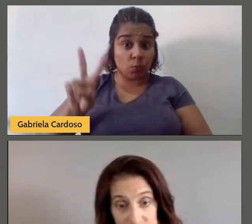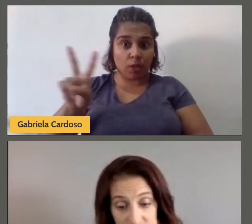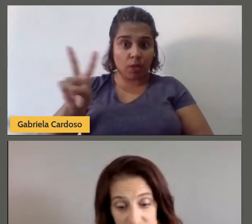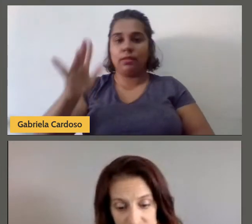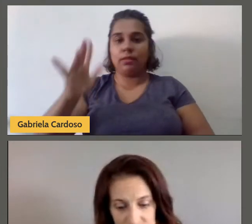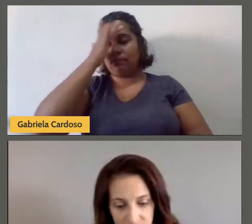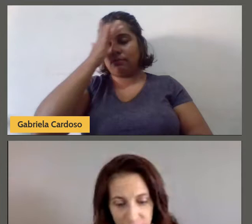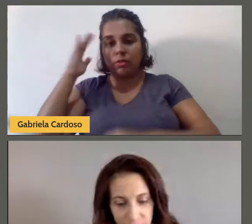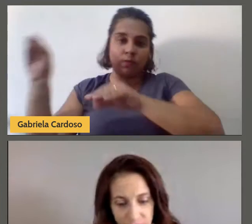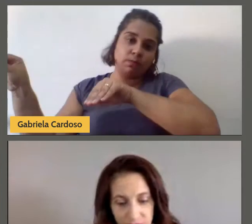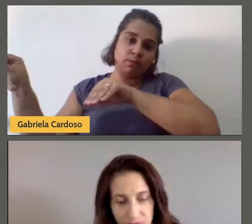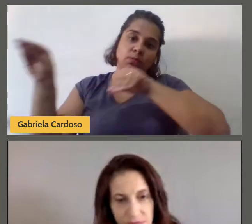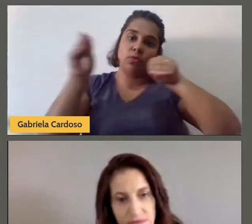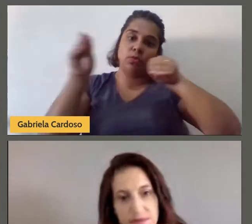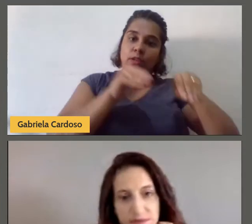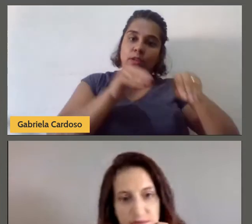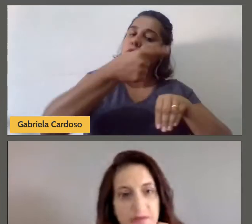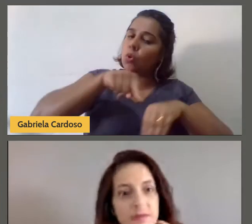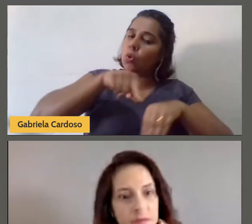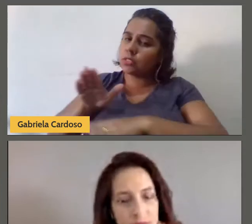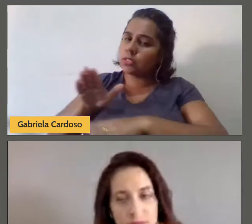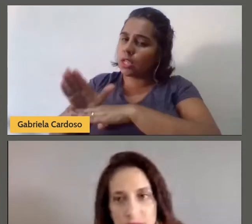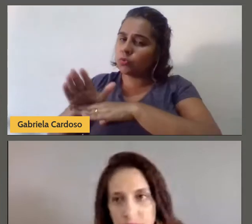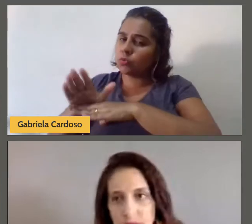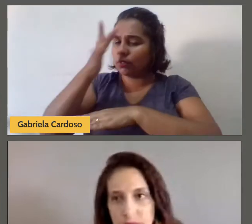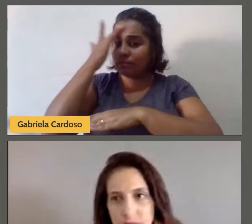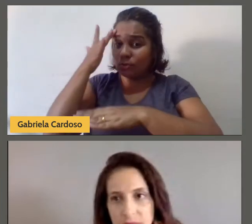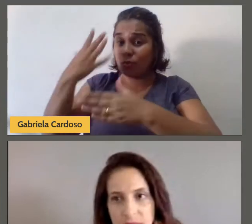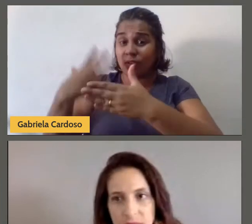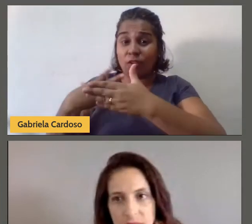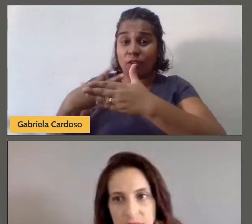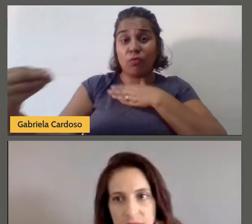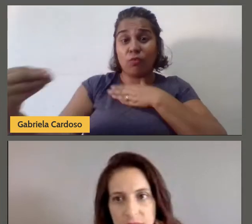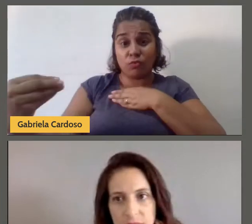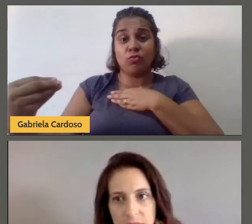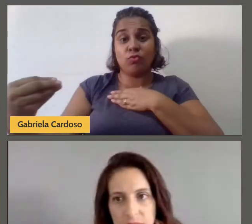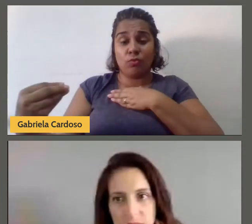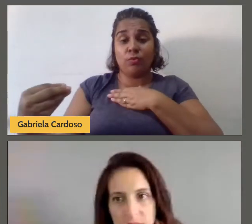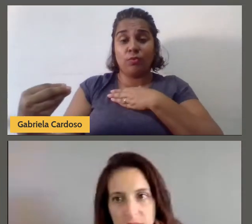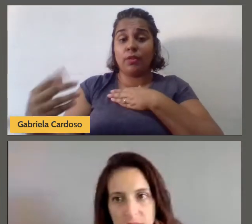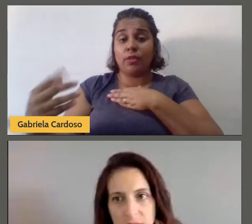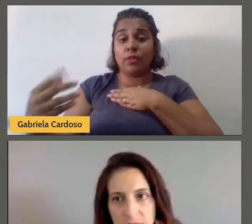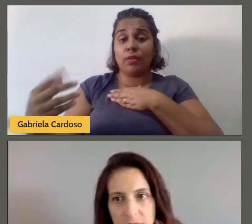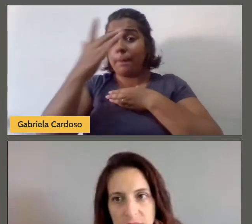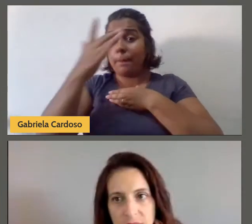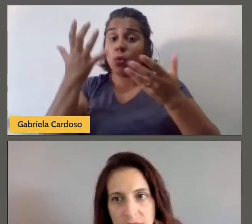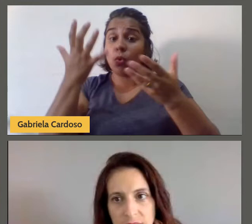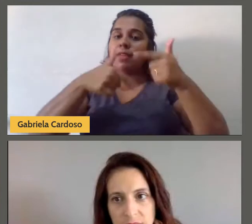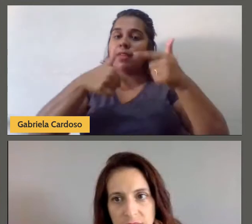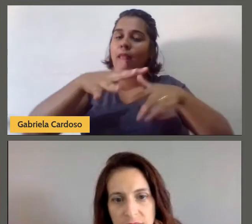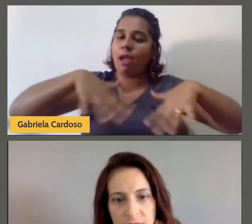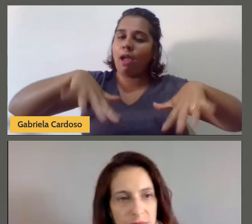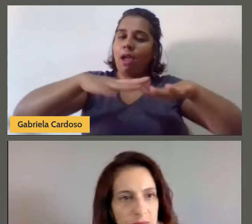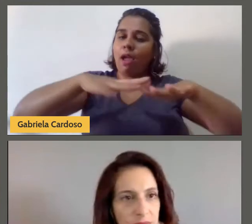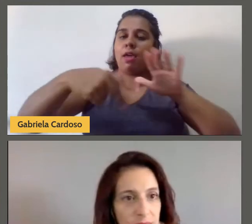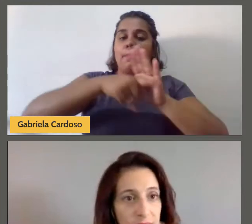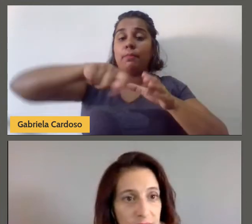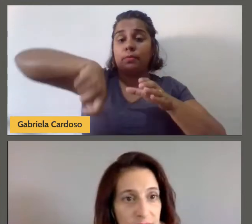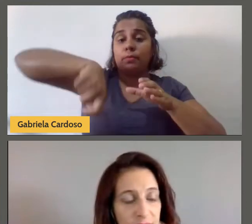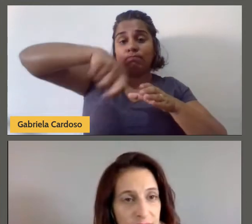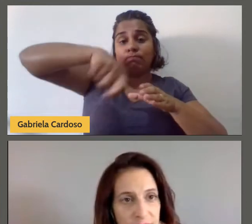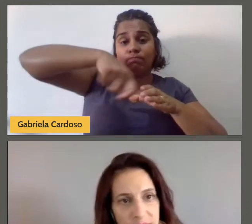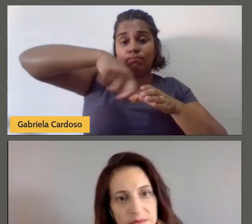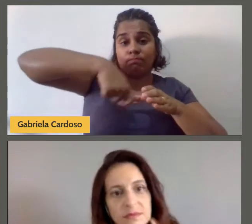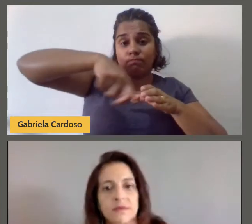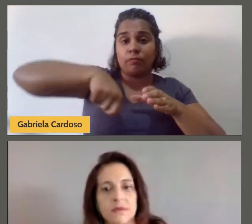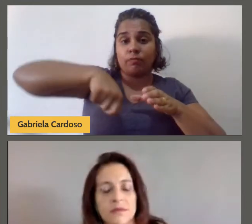uma série de refugiados venezuelanos, que queriam trabalhar na área da gastronomia. Então, a gente deu ali daquela parte de